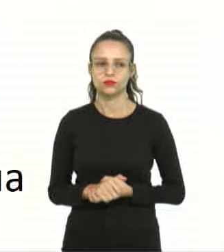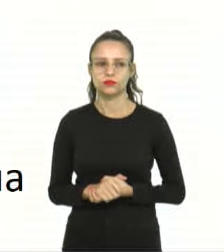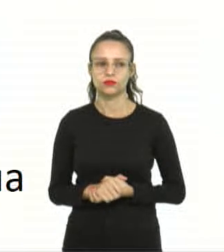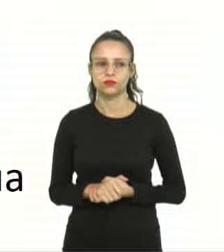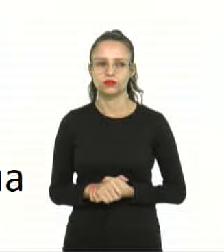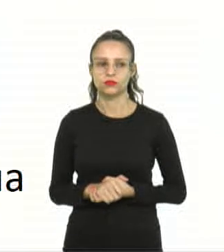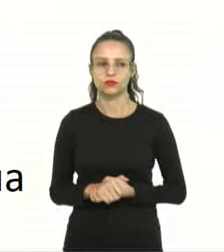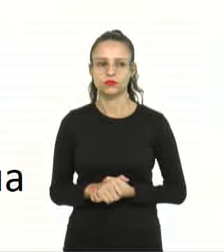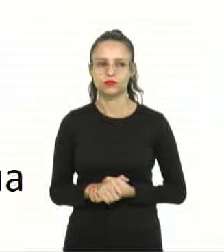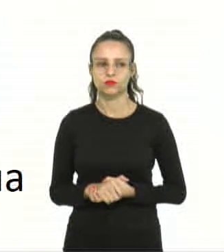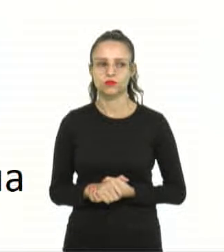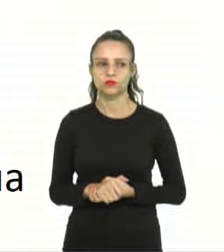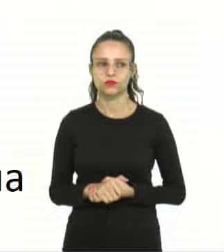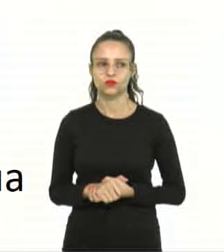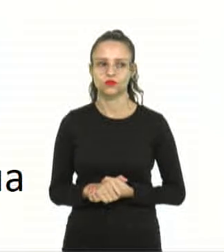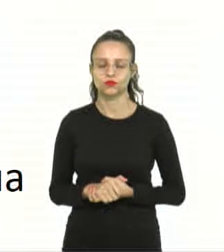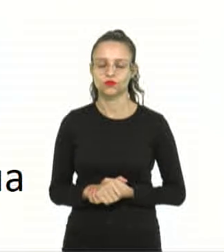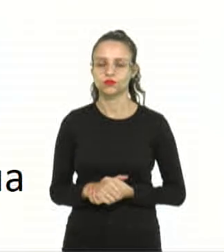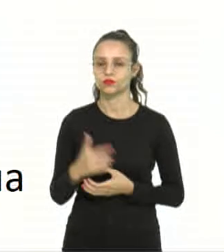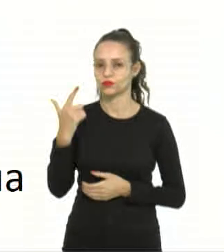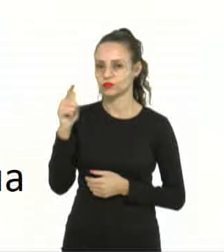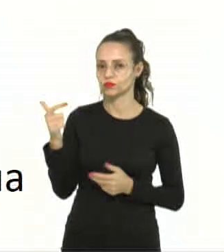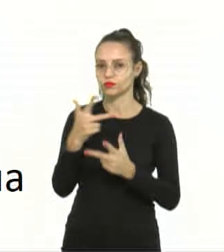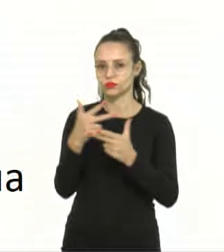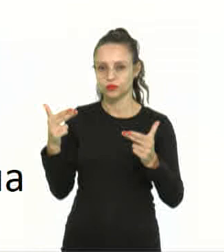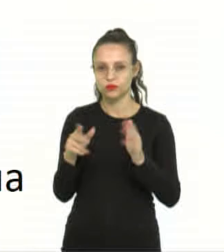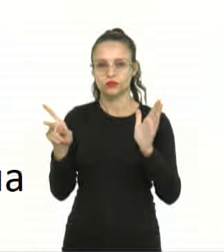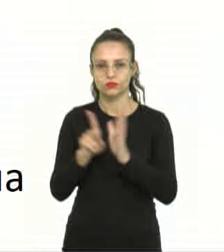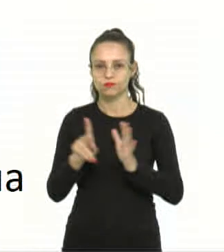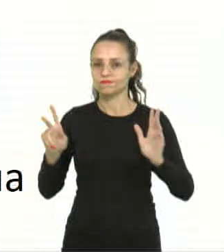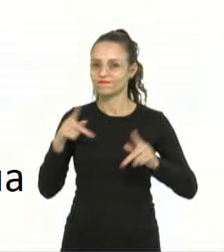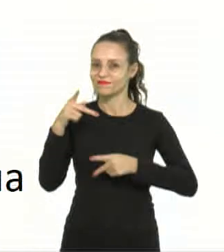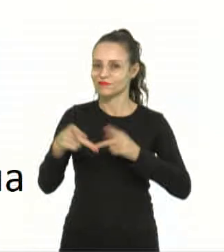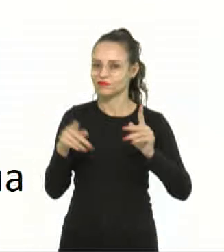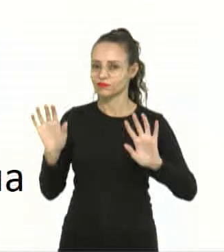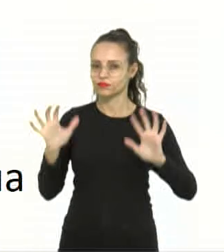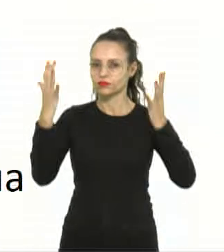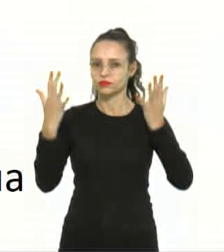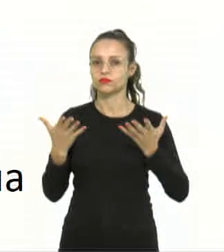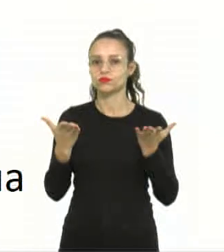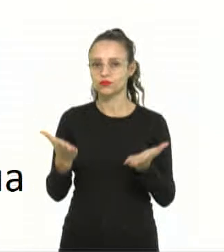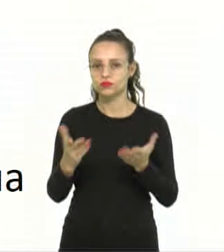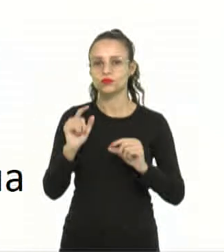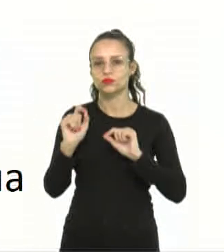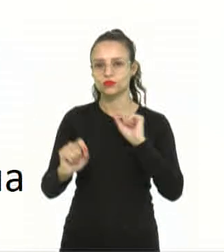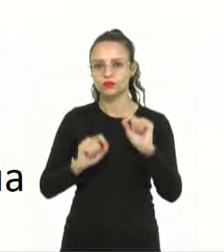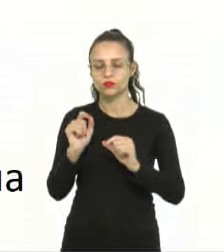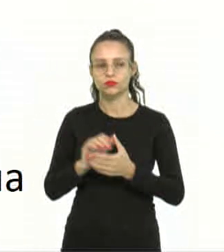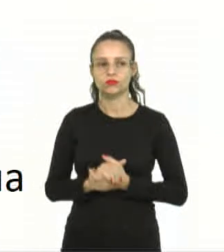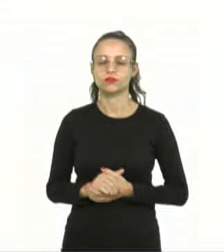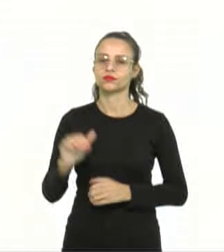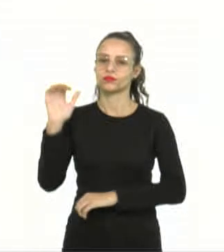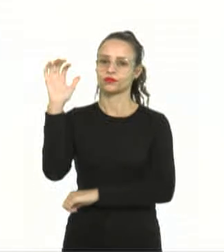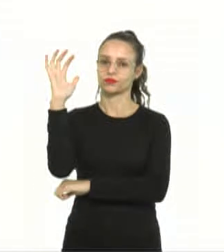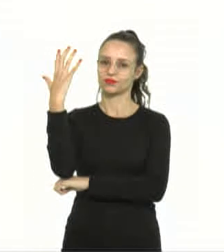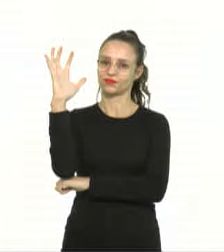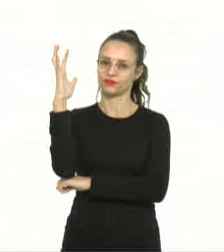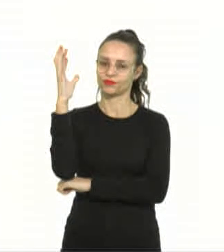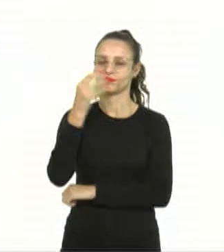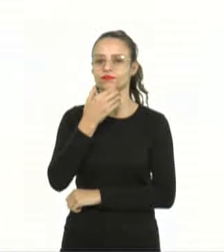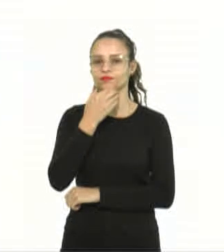estas fechas, outro elemento popular nessas datas, es el árbol de Navidad, a árvore de